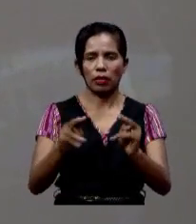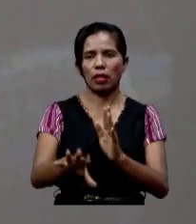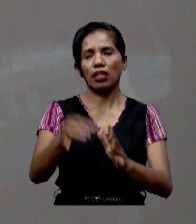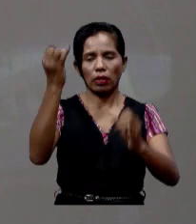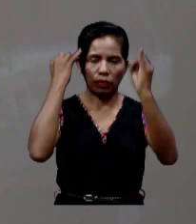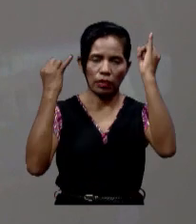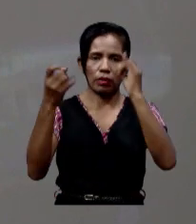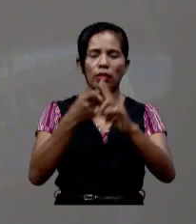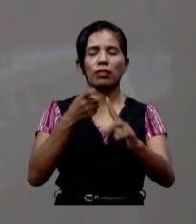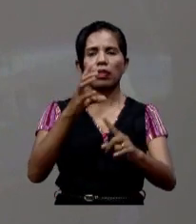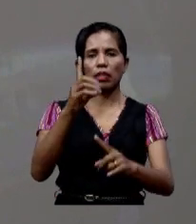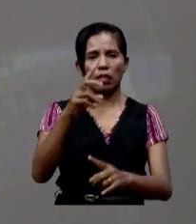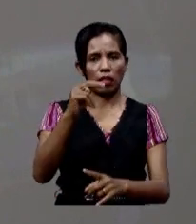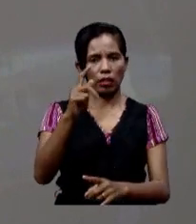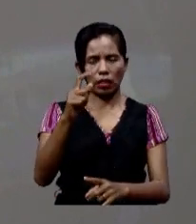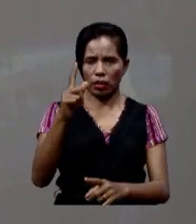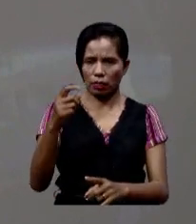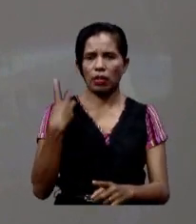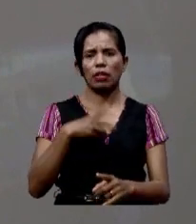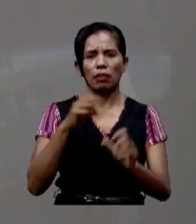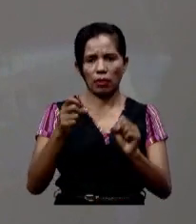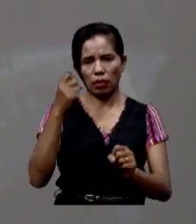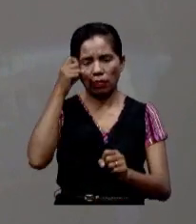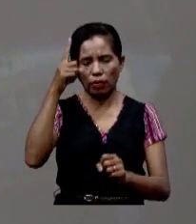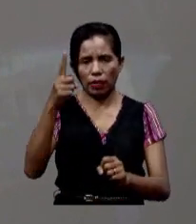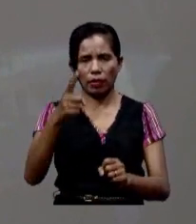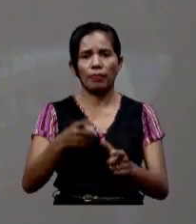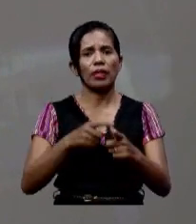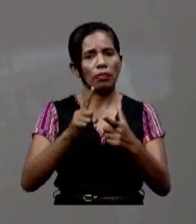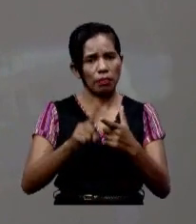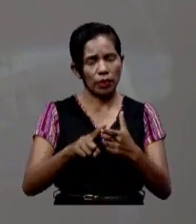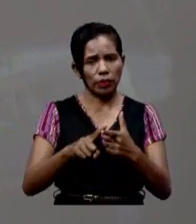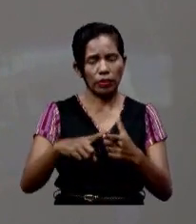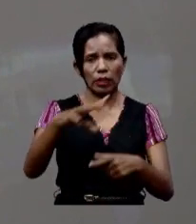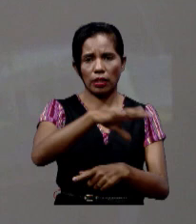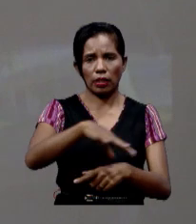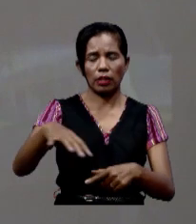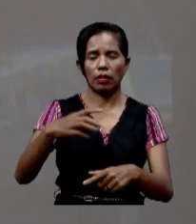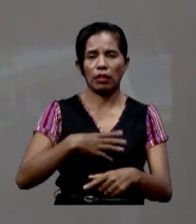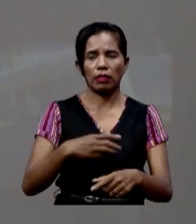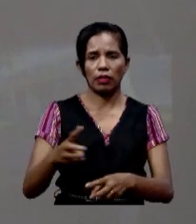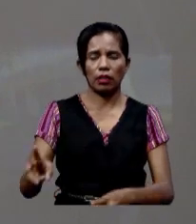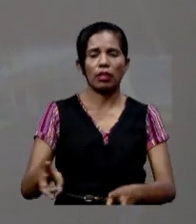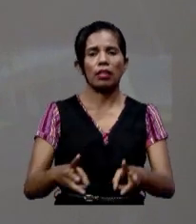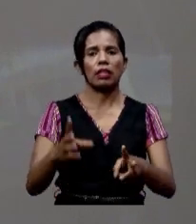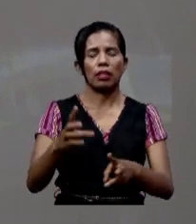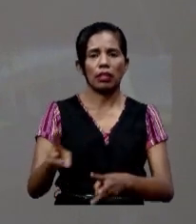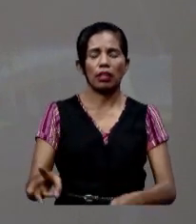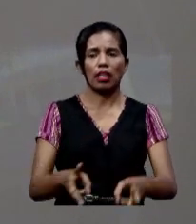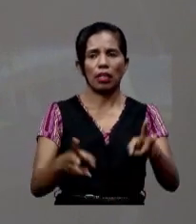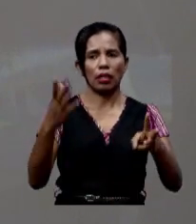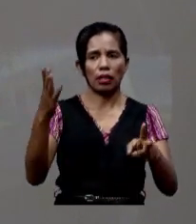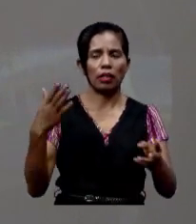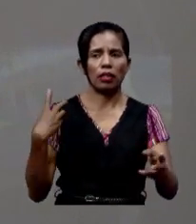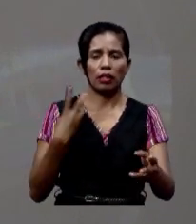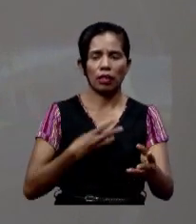informasa rumo ho sidente te para ida bele nasa ida seluk mak iha direção ida hudi laran nian ne quando ita